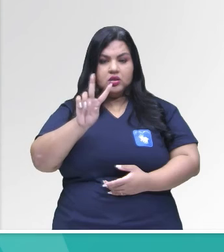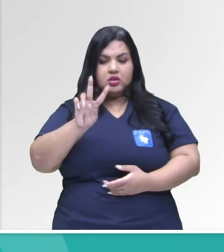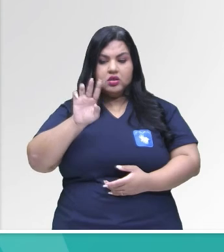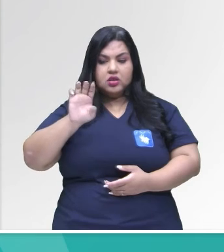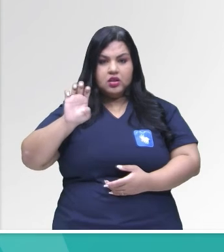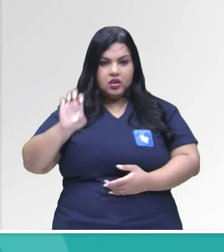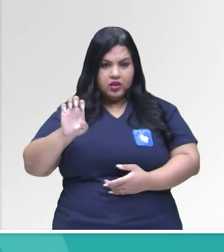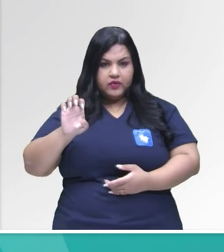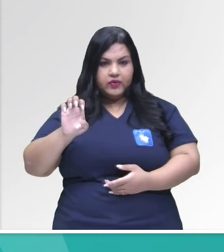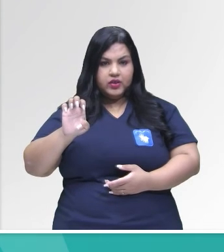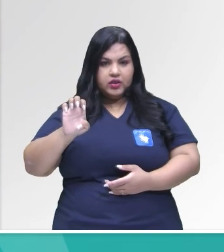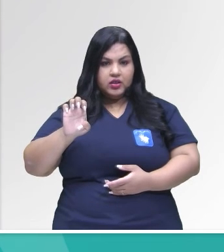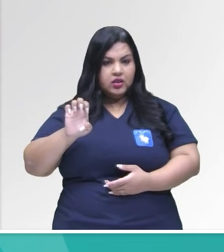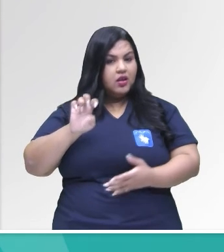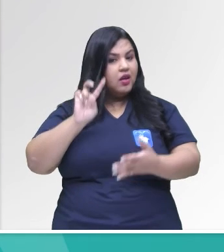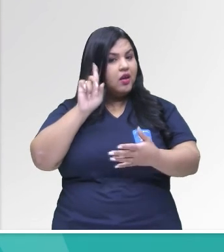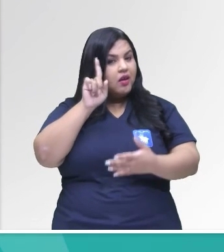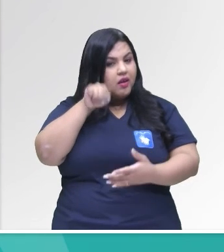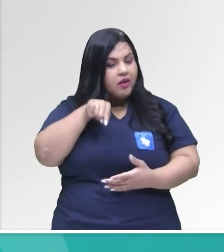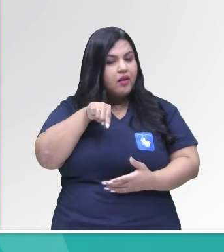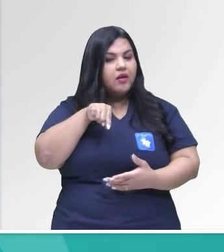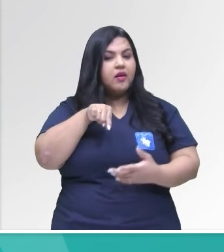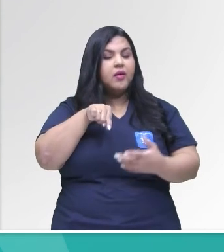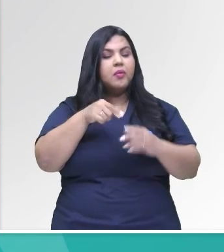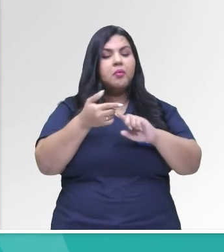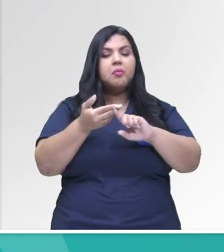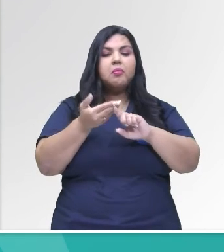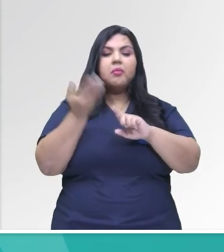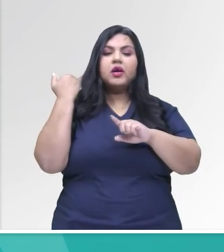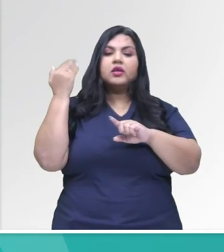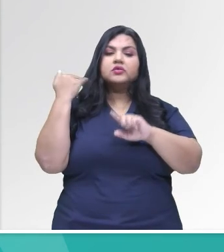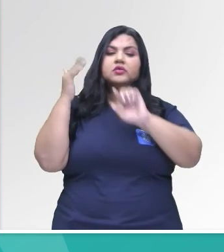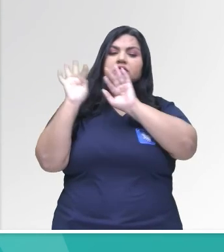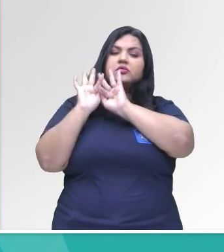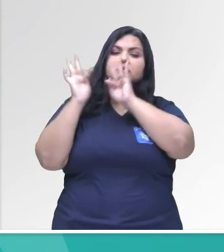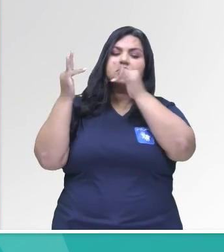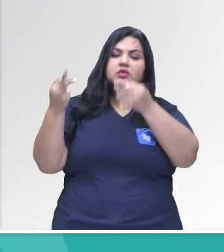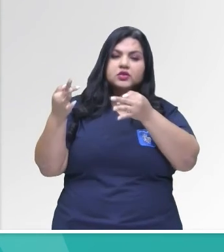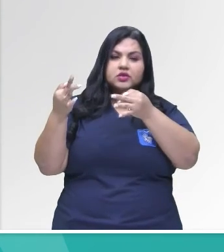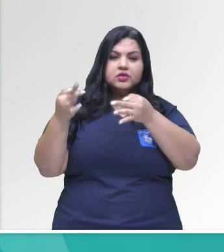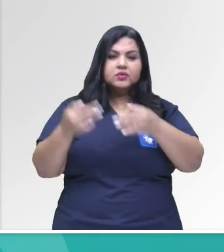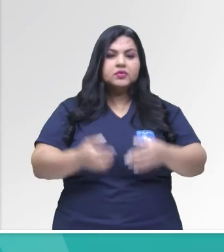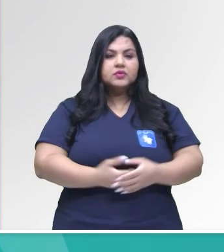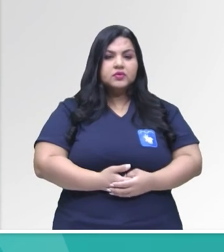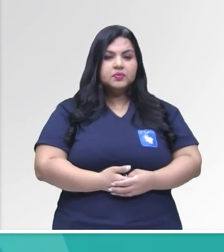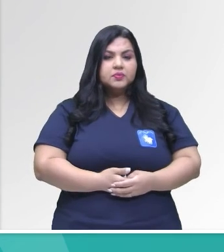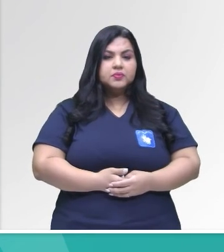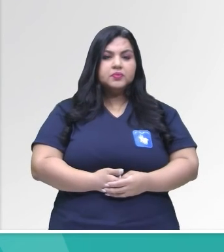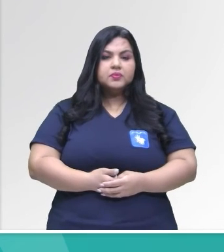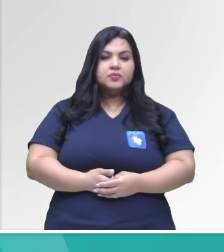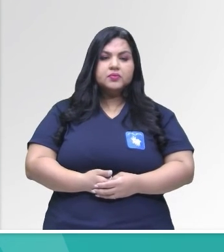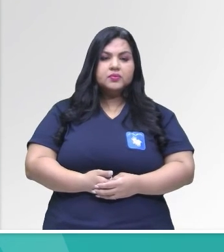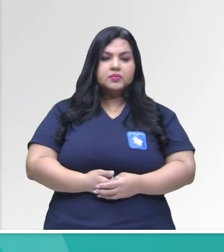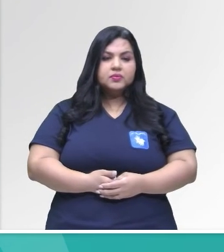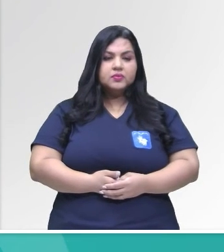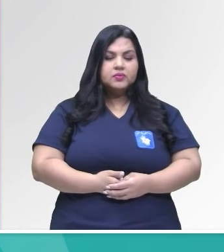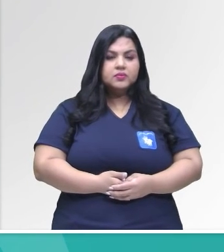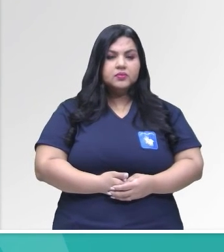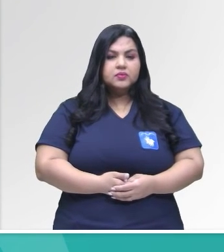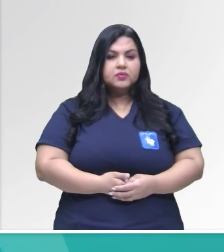Left, passado simples. E left, particípio. Caught.